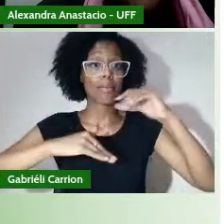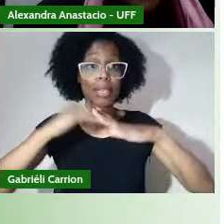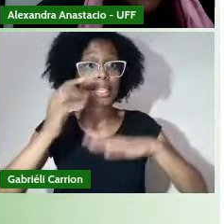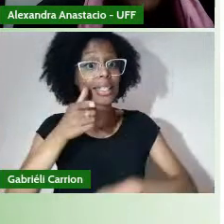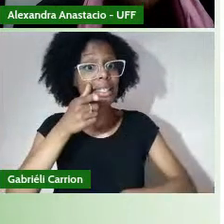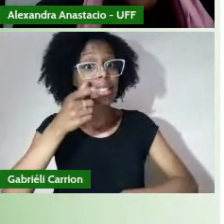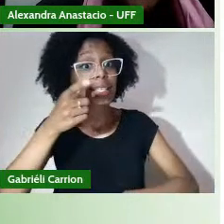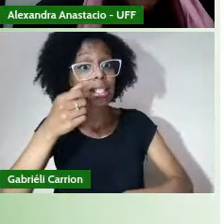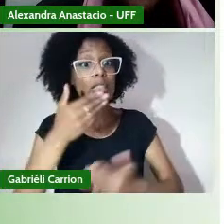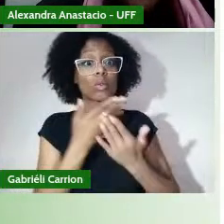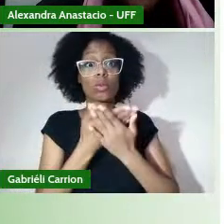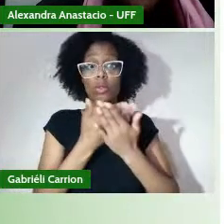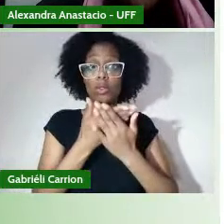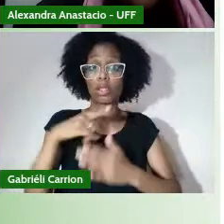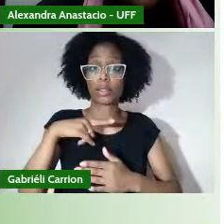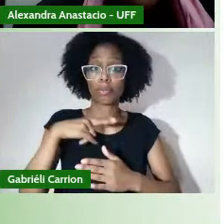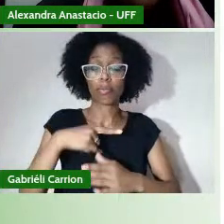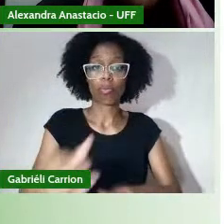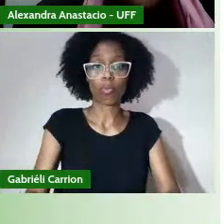estudante. Então,